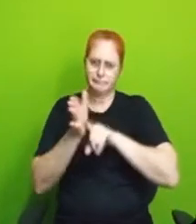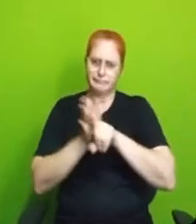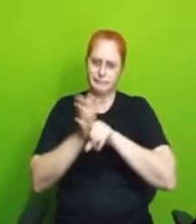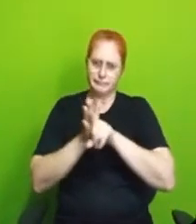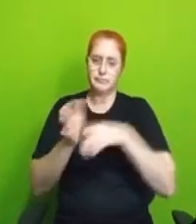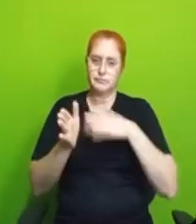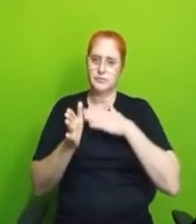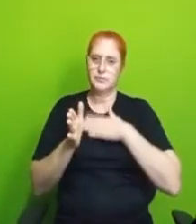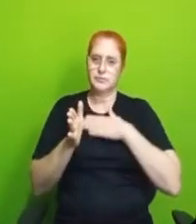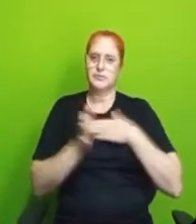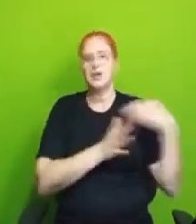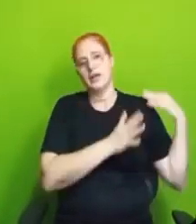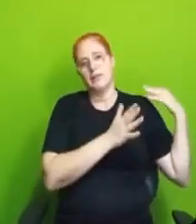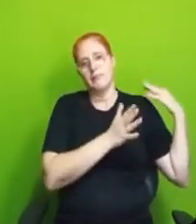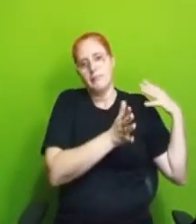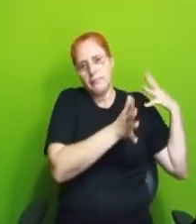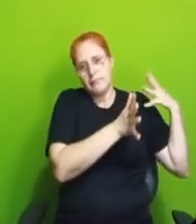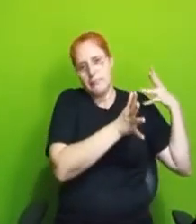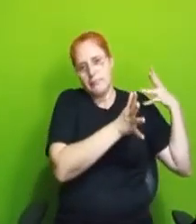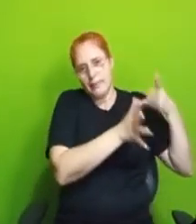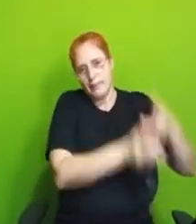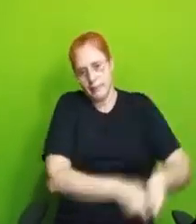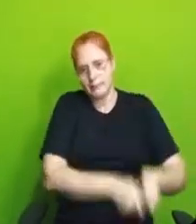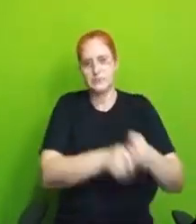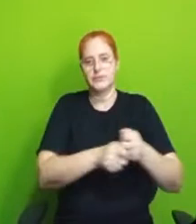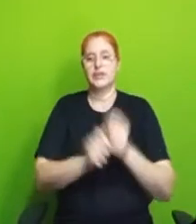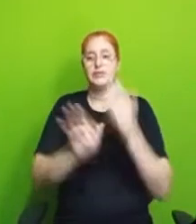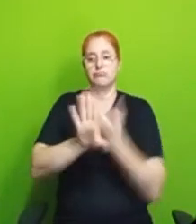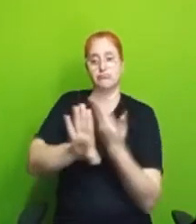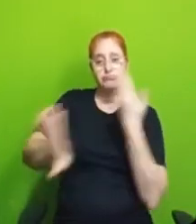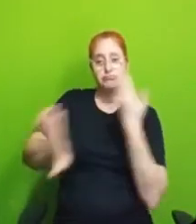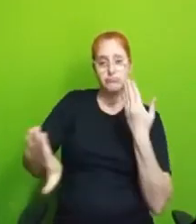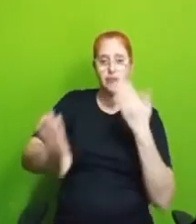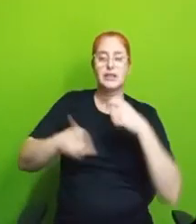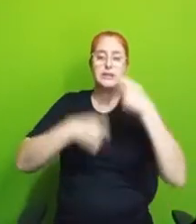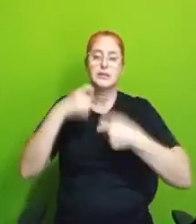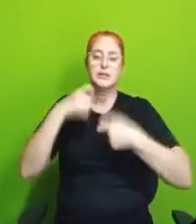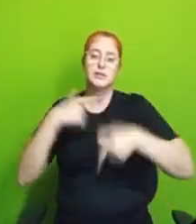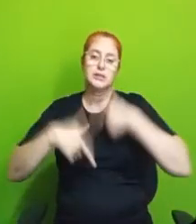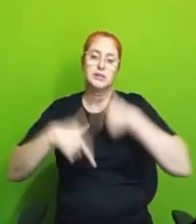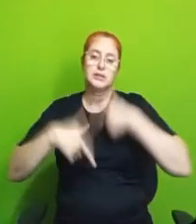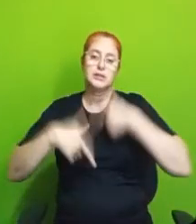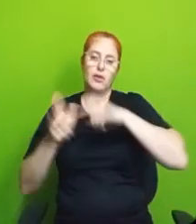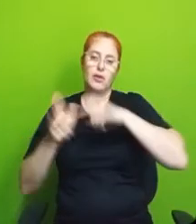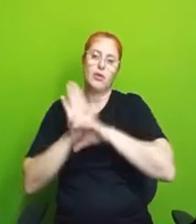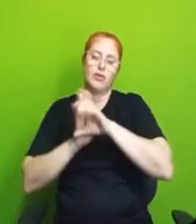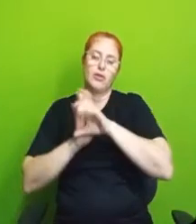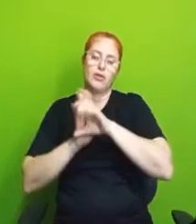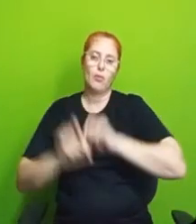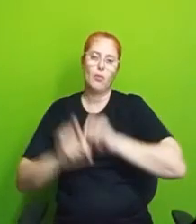trajetória de pesquisa, que é o de divisão sexual do trabalho, que é justamente esse conceito que permite que a gente